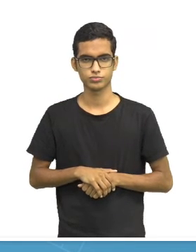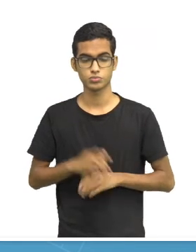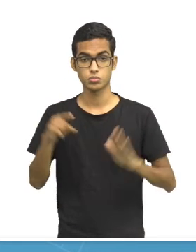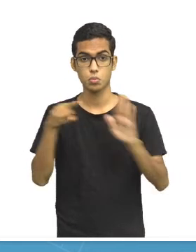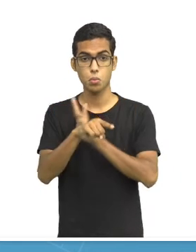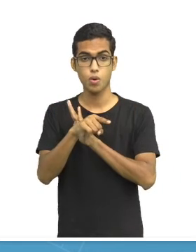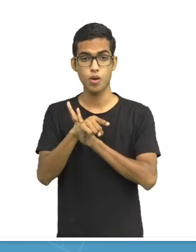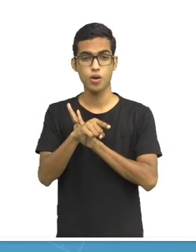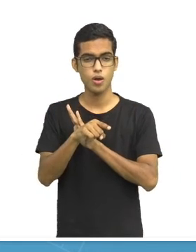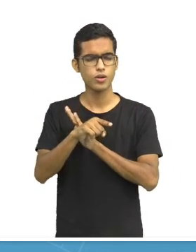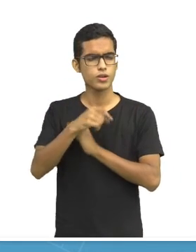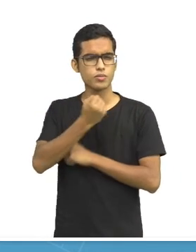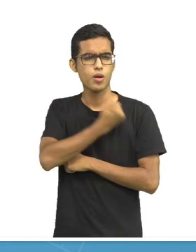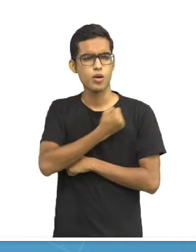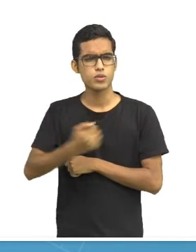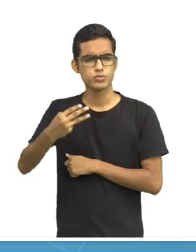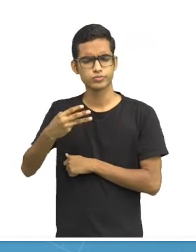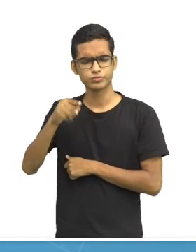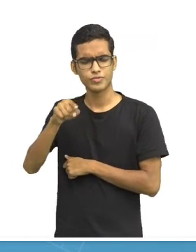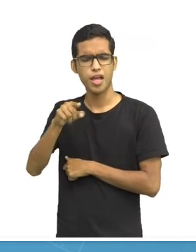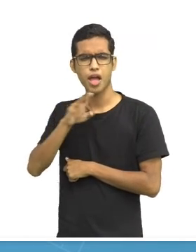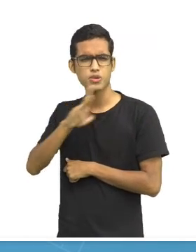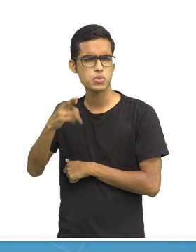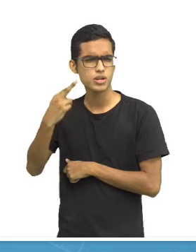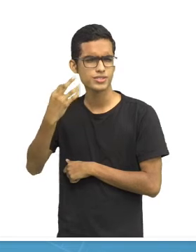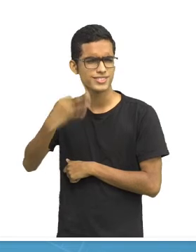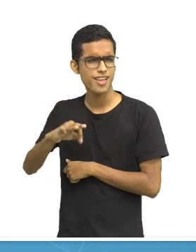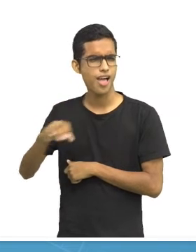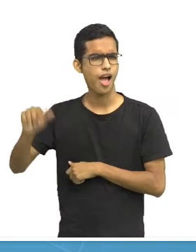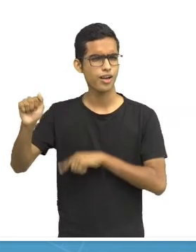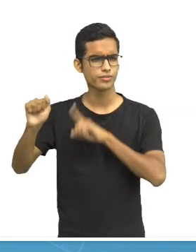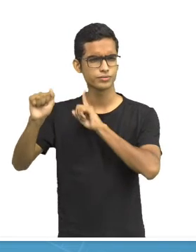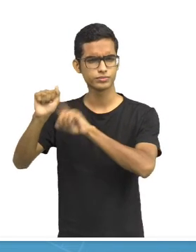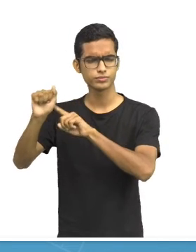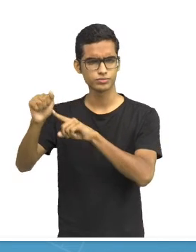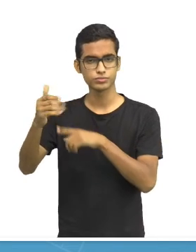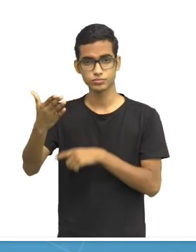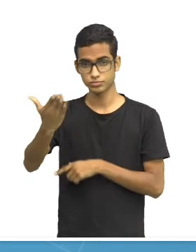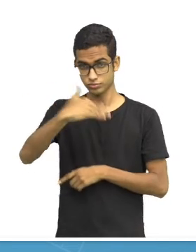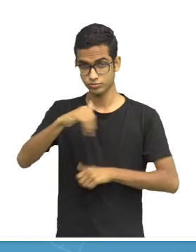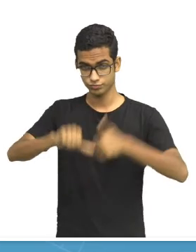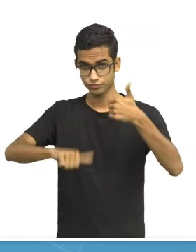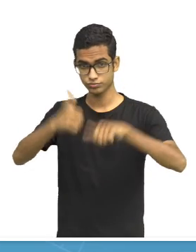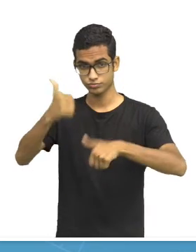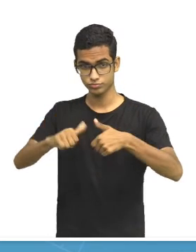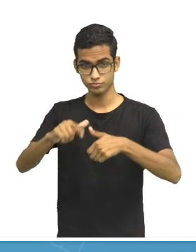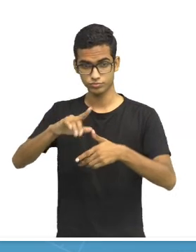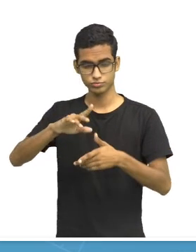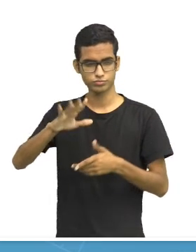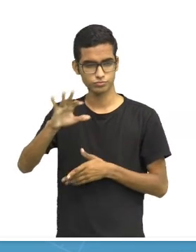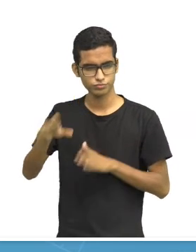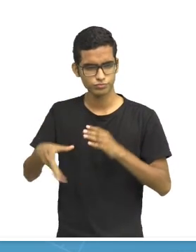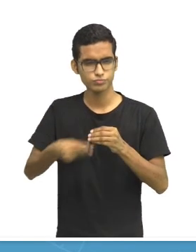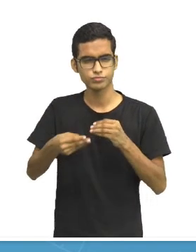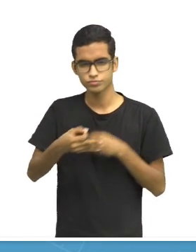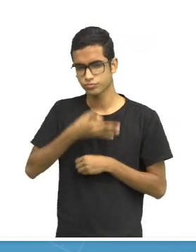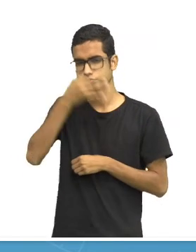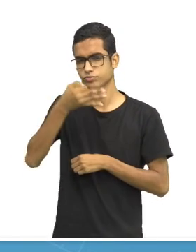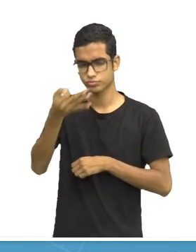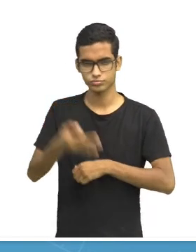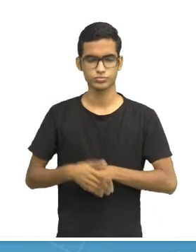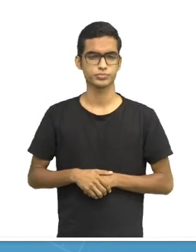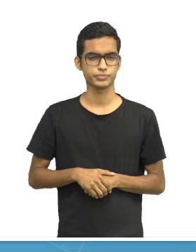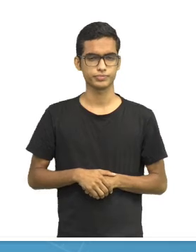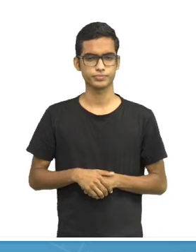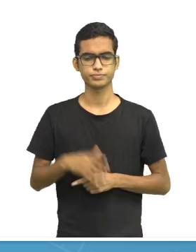número por que então seria a alternativa A? Então, vamos analisar o nosso gabarito. Bem, por que